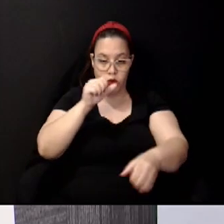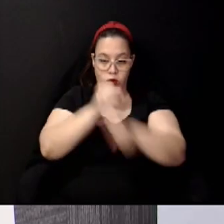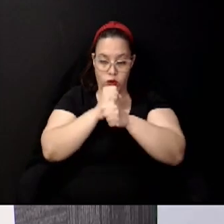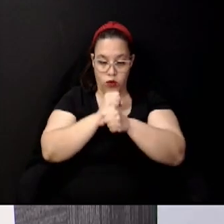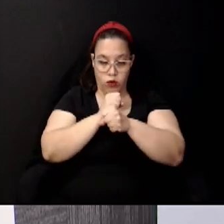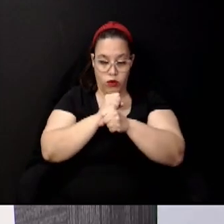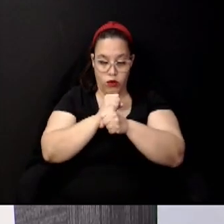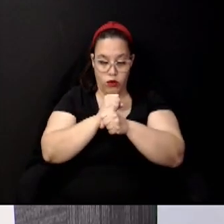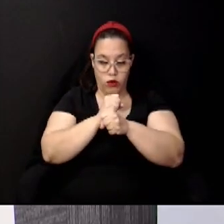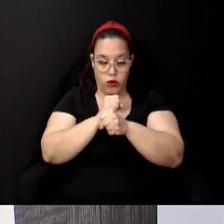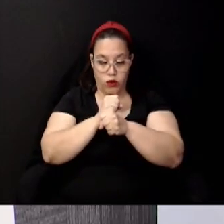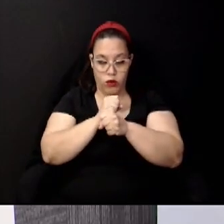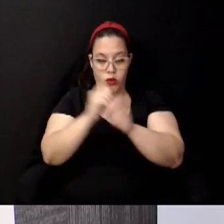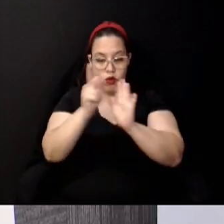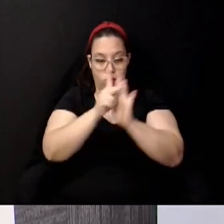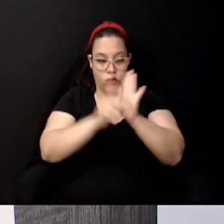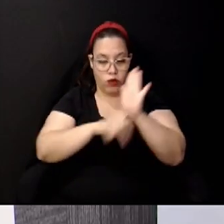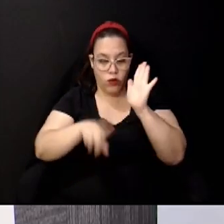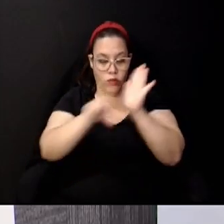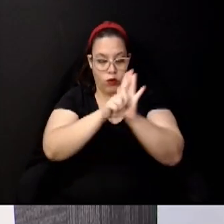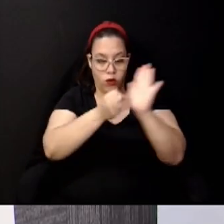ao projeto de lei número